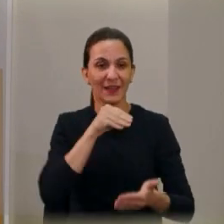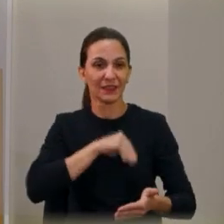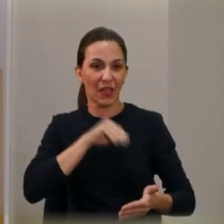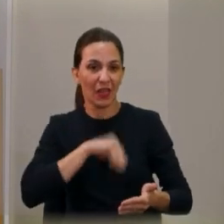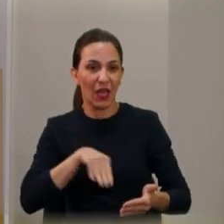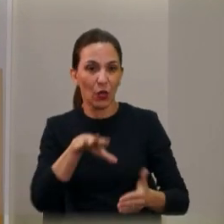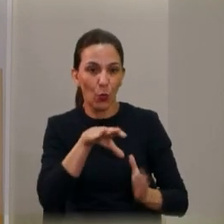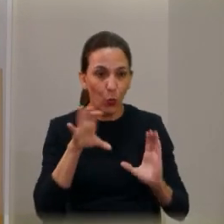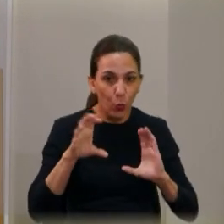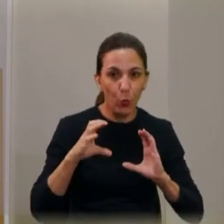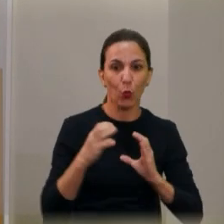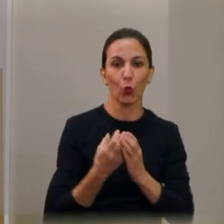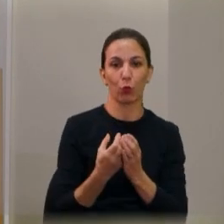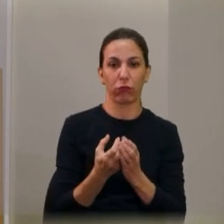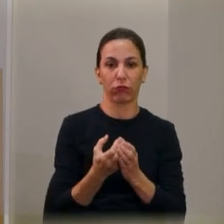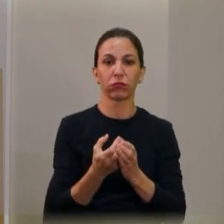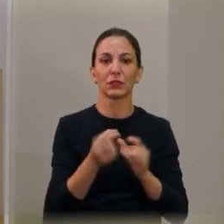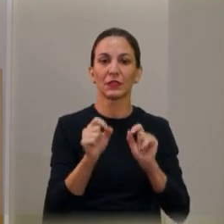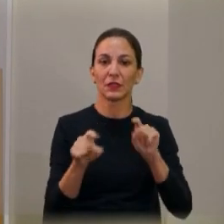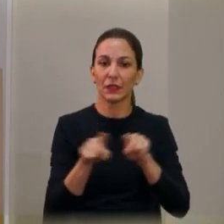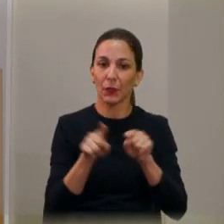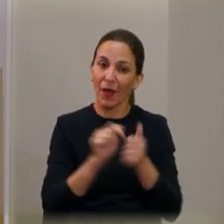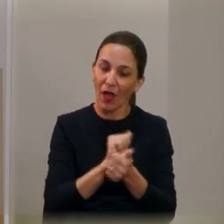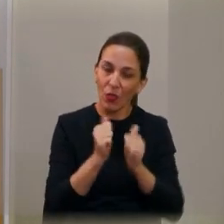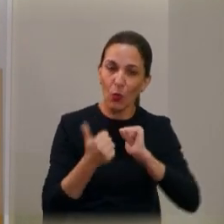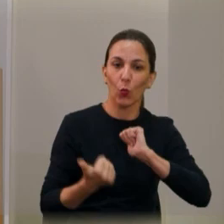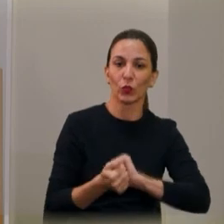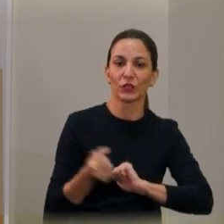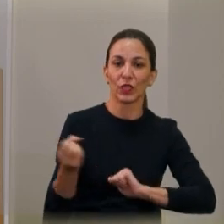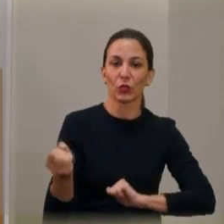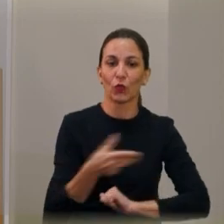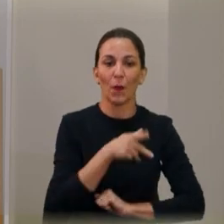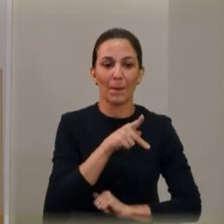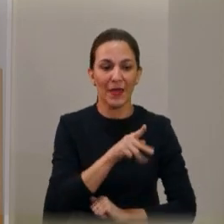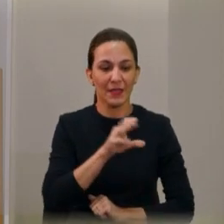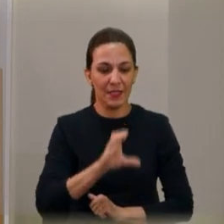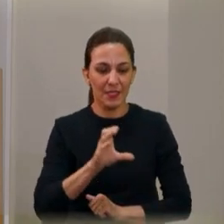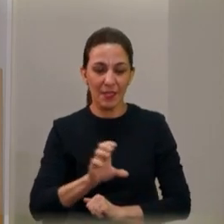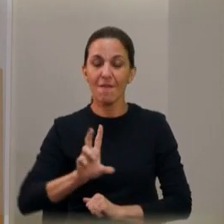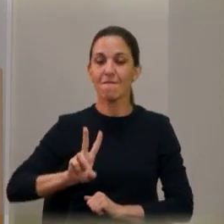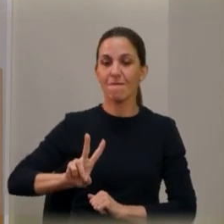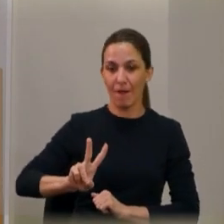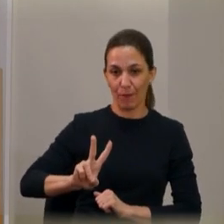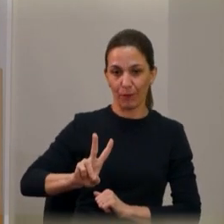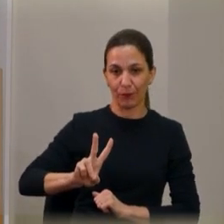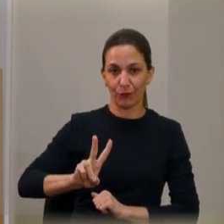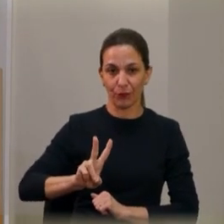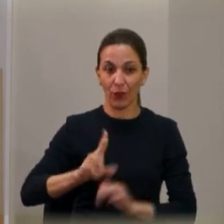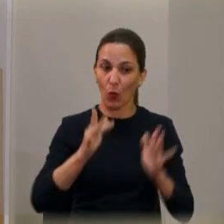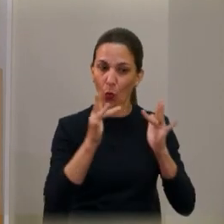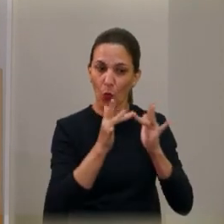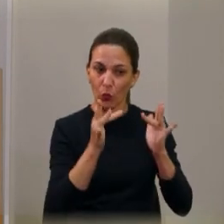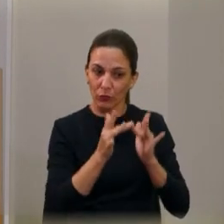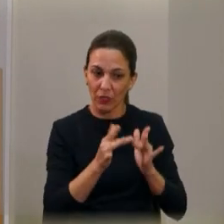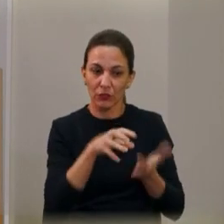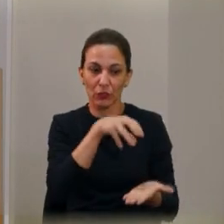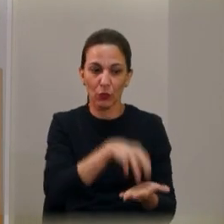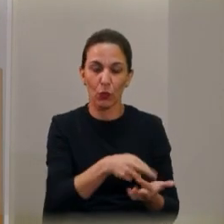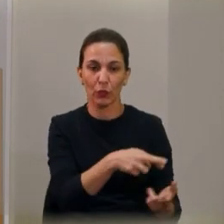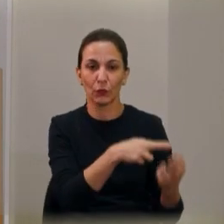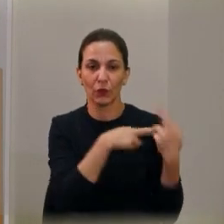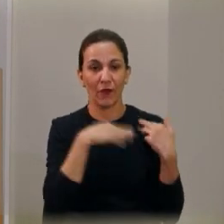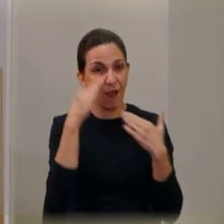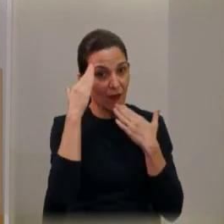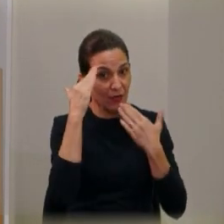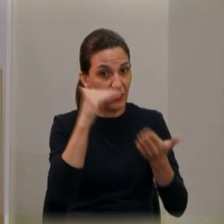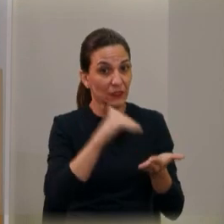categoria E também um problema de adequação do novo do pccv então a gente já entrou em contato com o setor competente agradeço